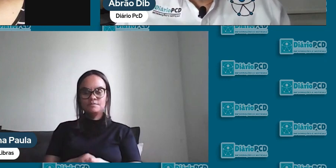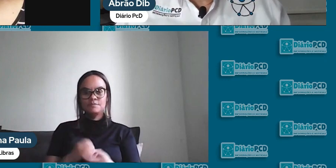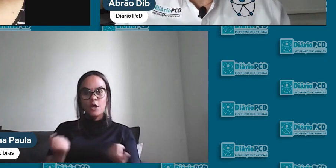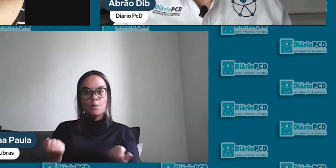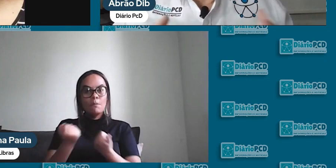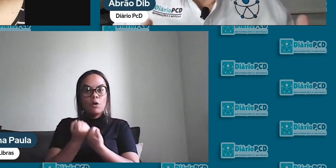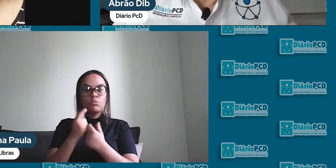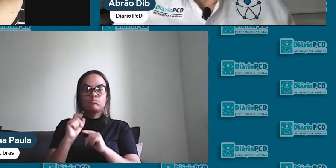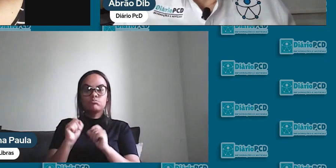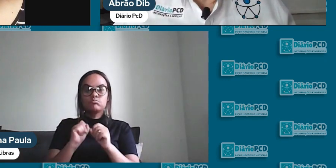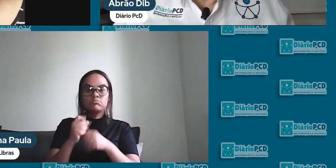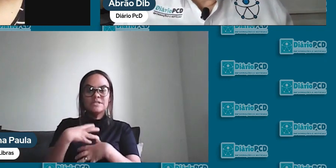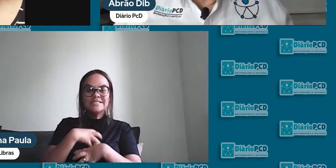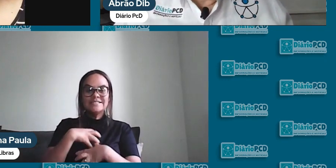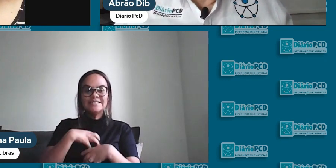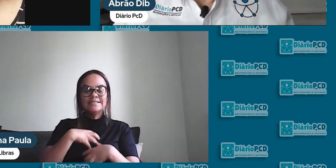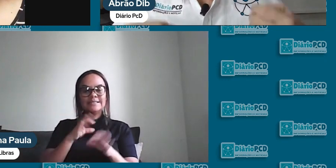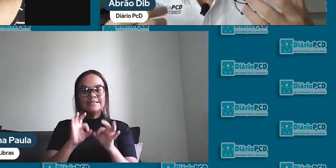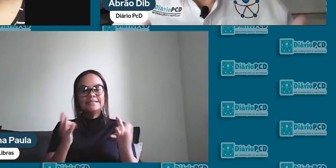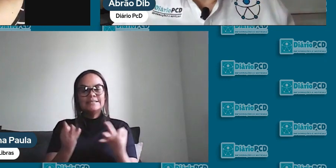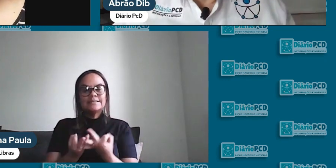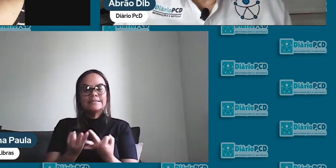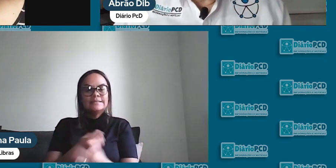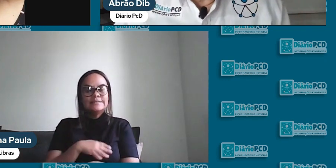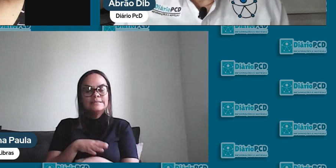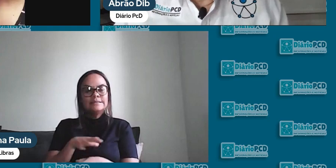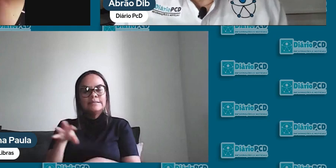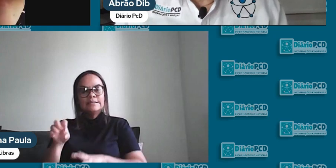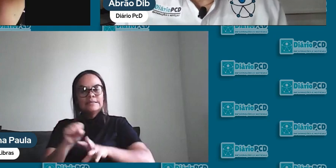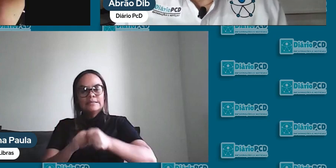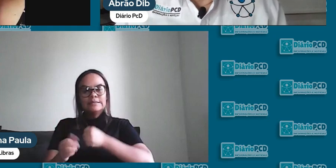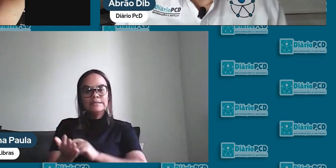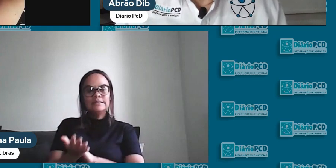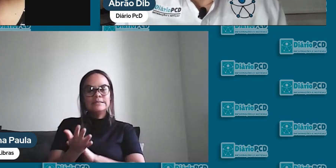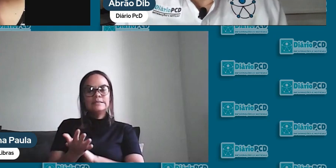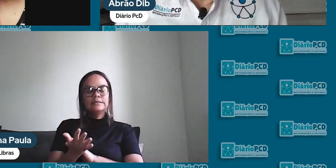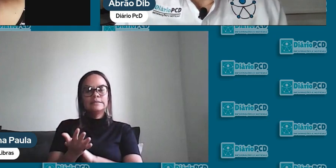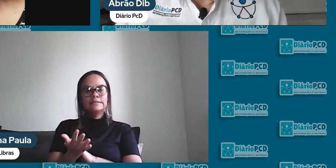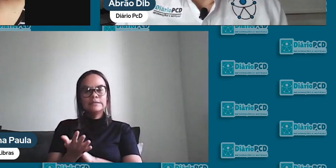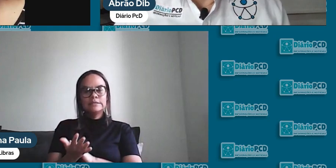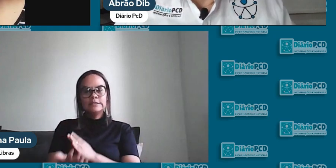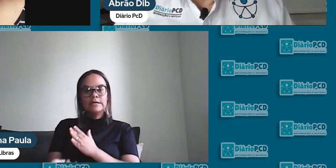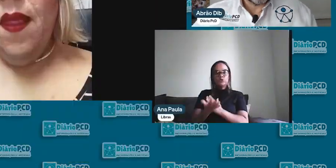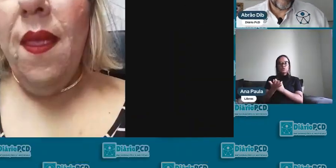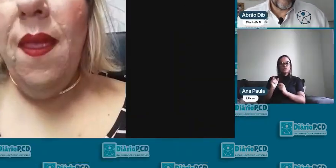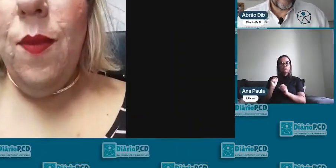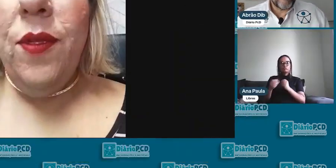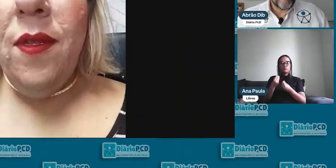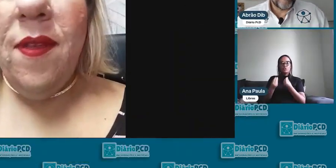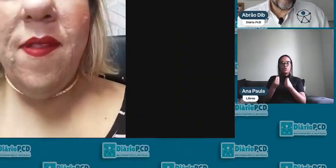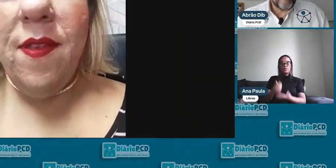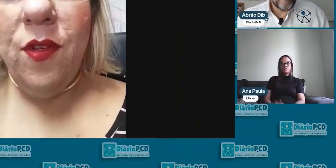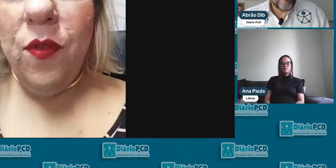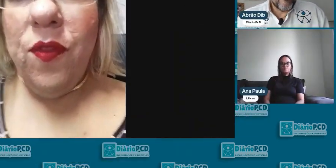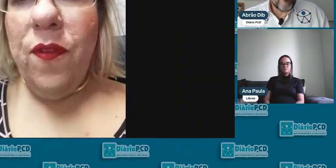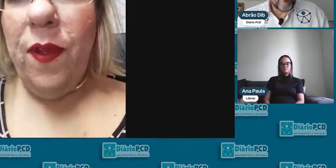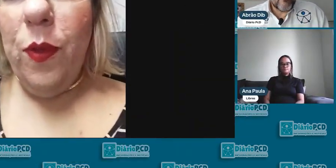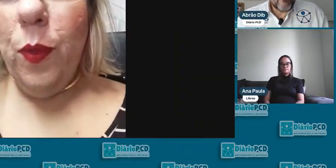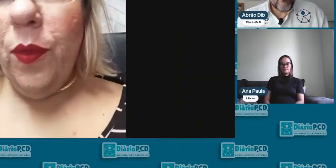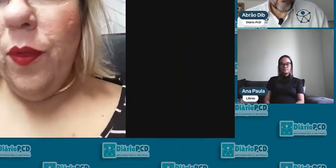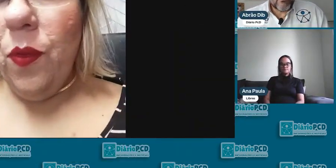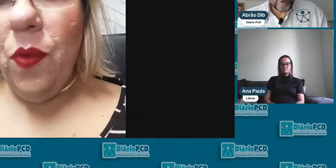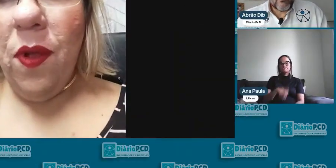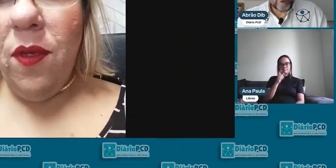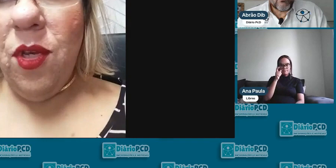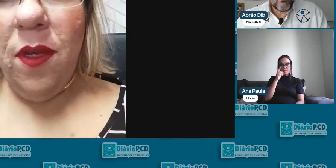doutora, de que maneira essa família pode buscar esse suporte, doutora Renata? É muito interessante isso que você